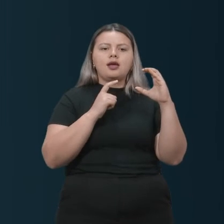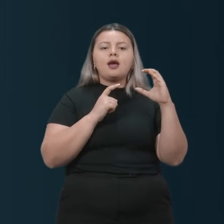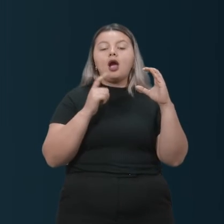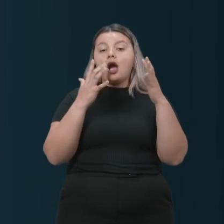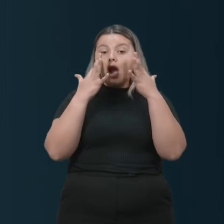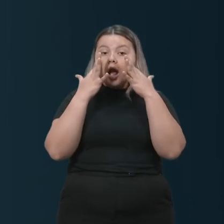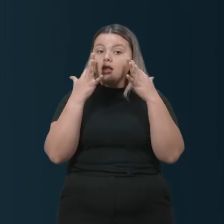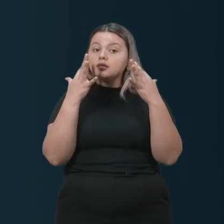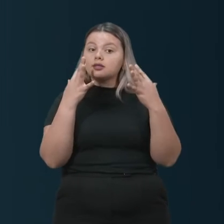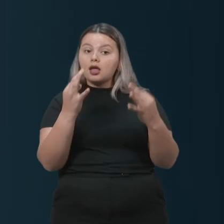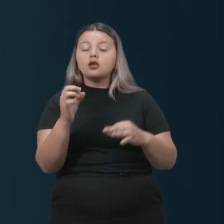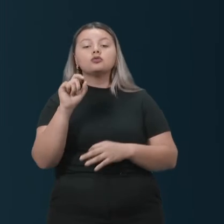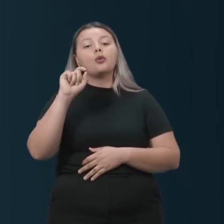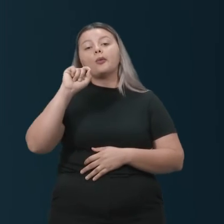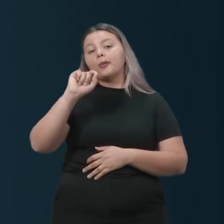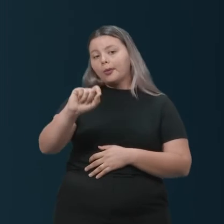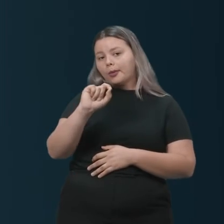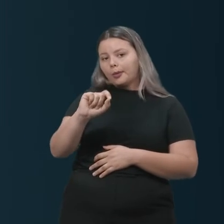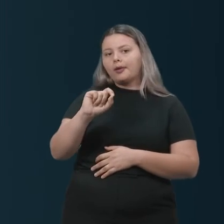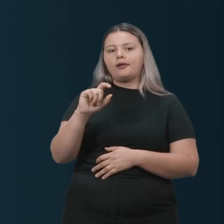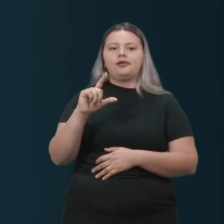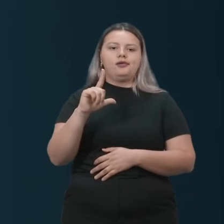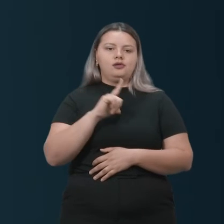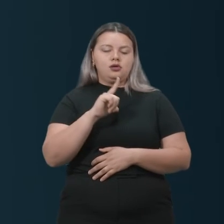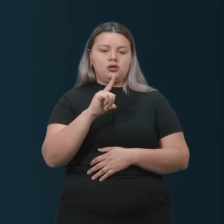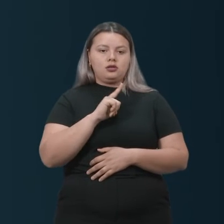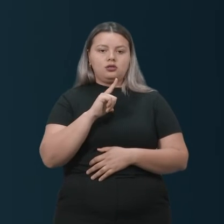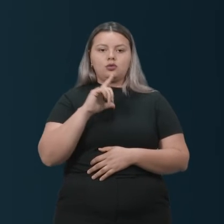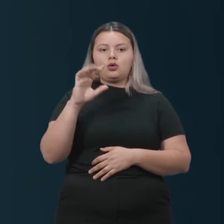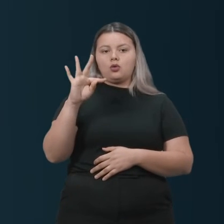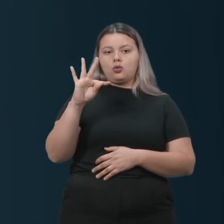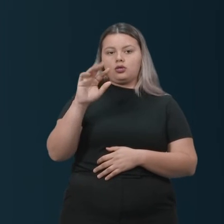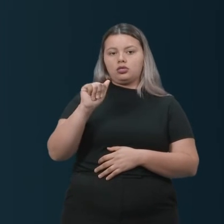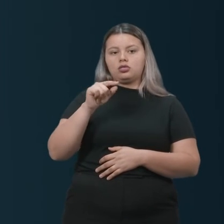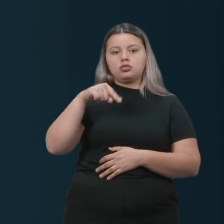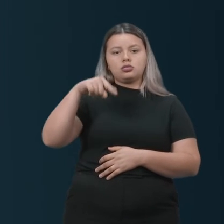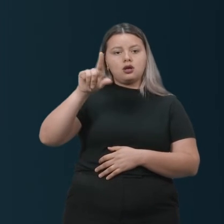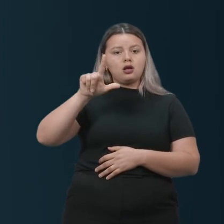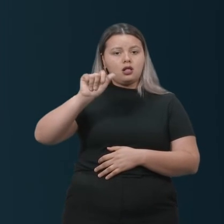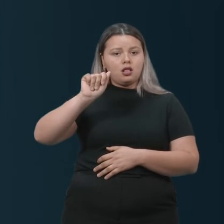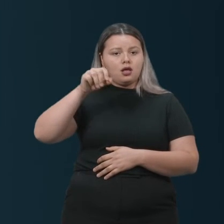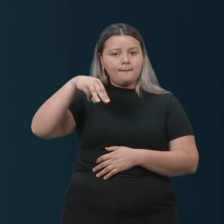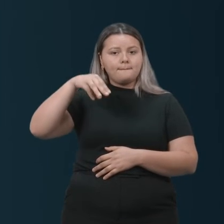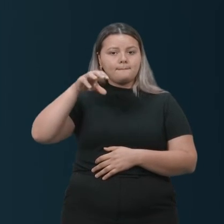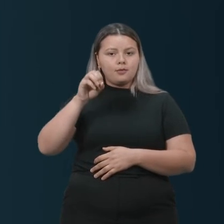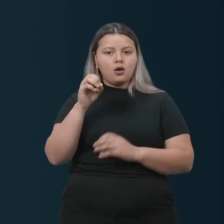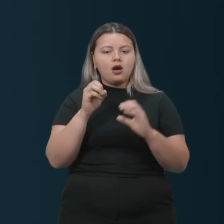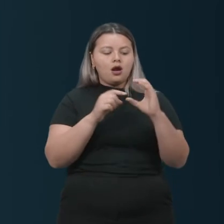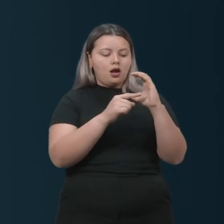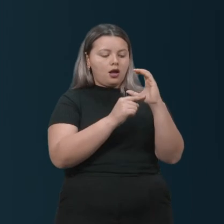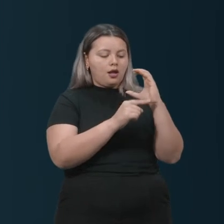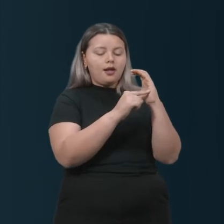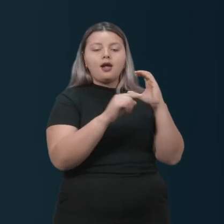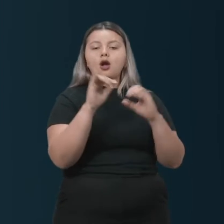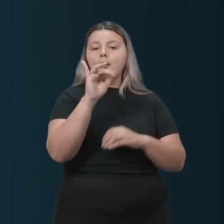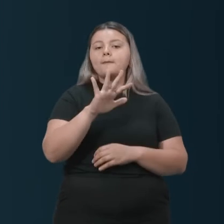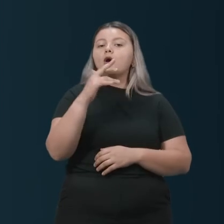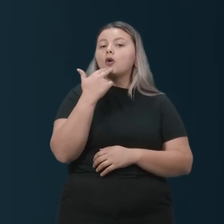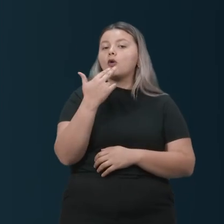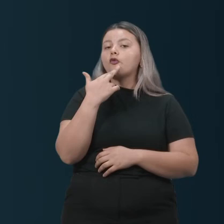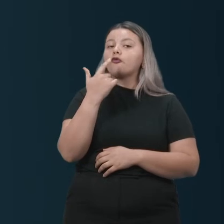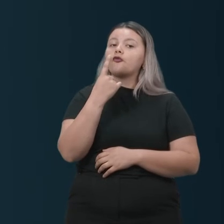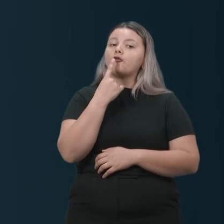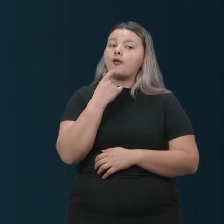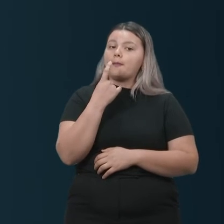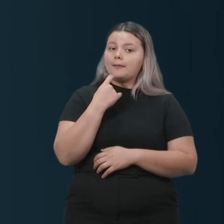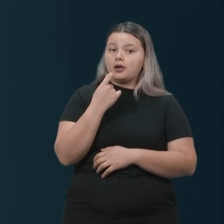eu vou chamar a atenção de algumas delas. No caso, a gente tem o tálamo, que está destacado em vermelho na imagem,